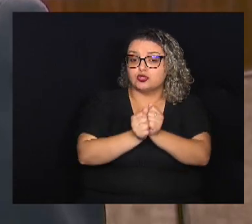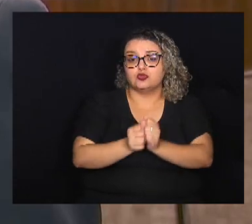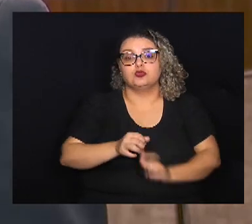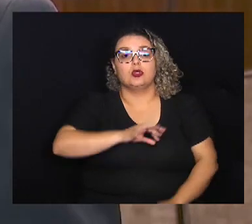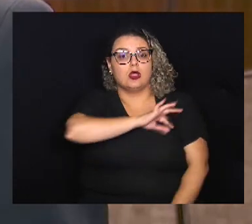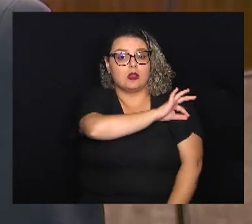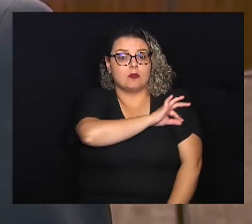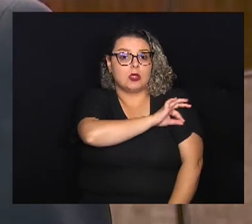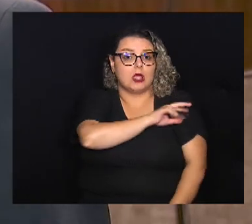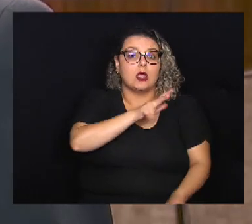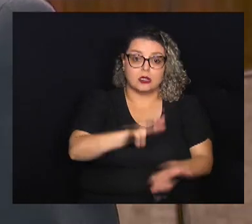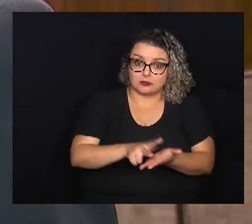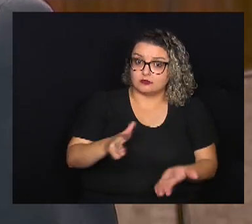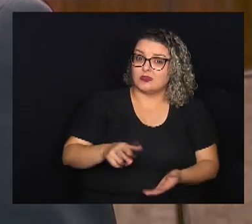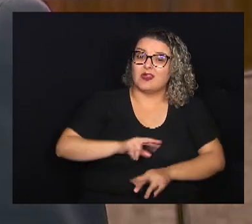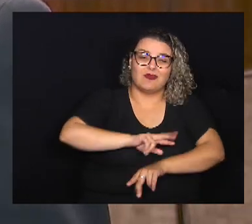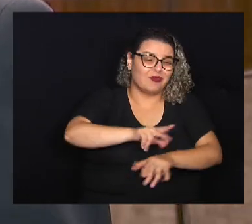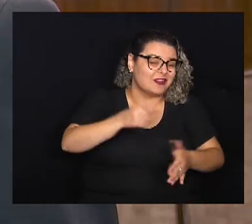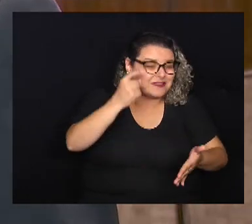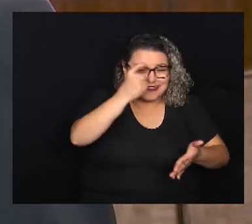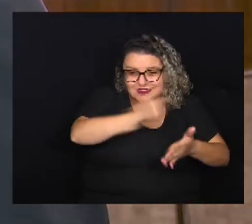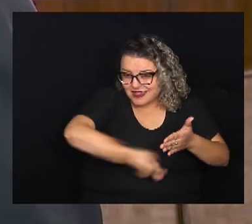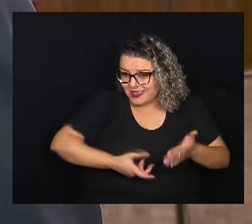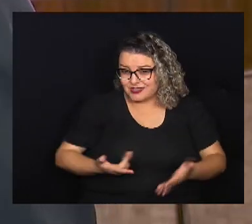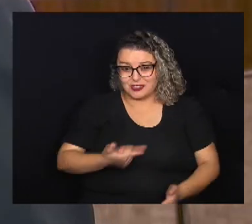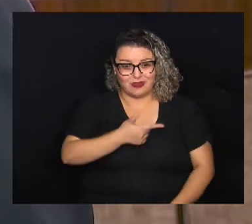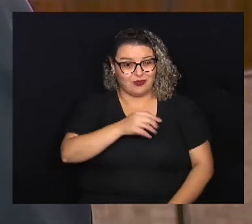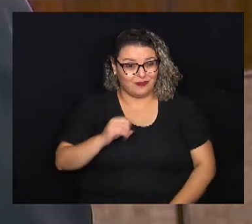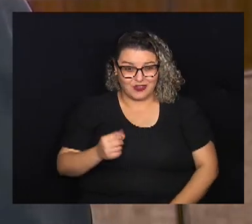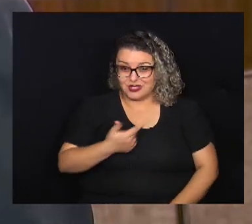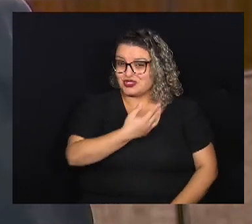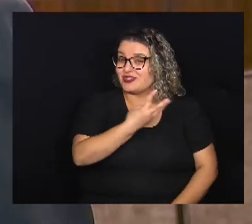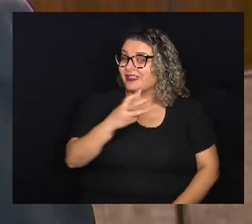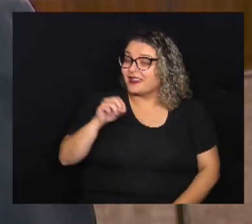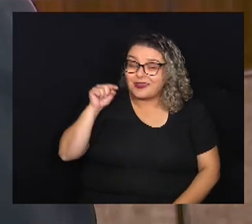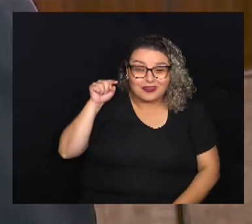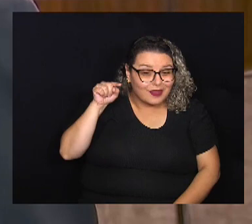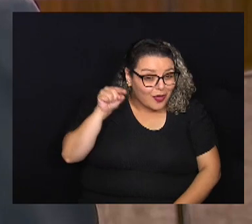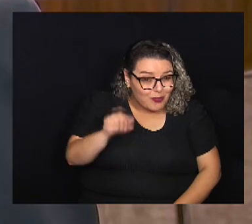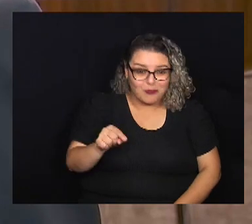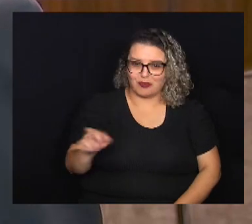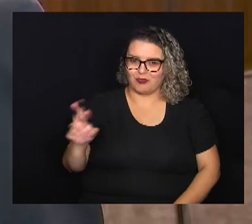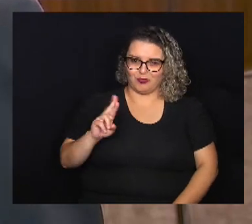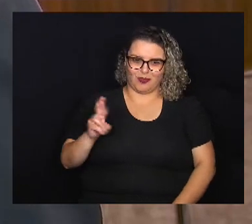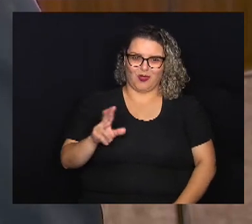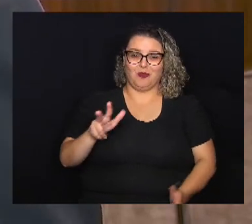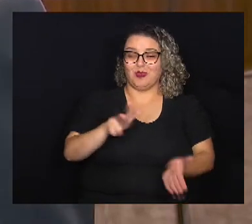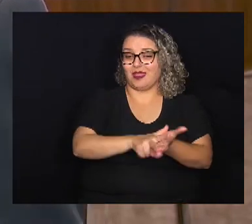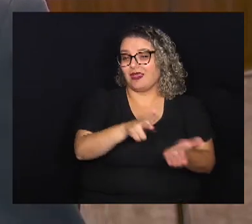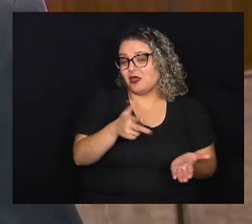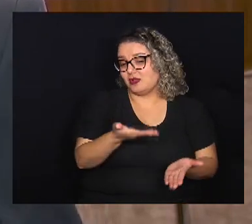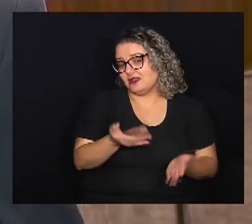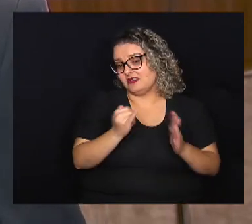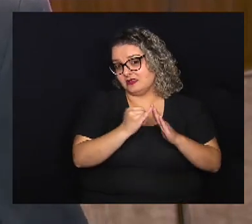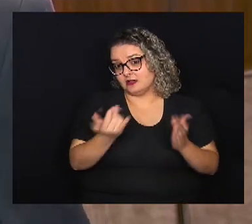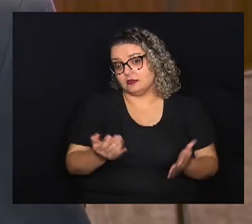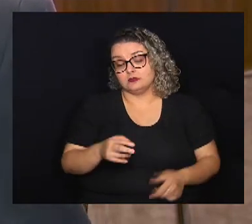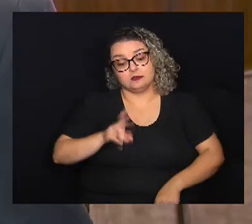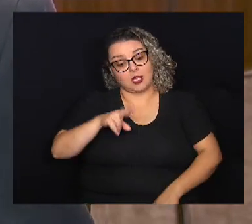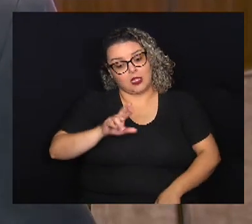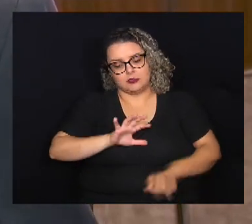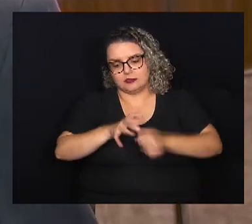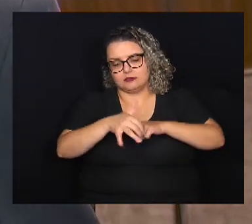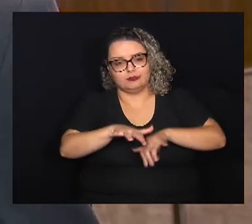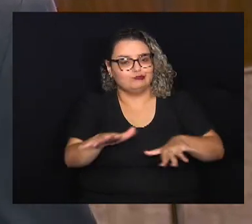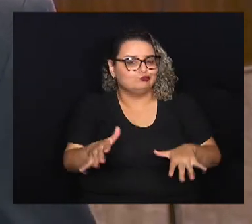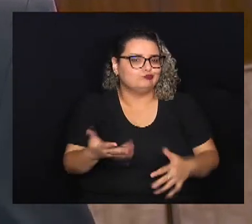regularização requer muitas taxas e muitas vezes chega a 20, 30 mil inclusive para fazer a regularização desse imóvel e durante a pandemia nós tivemos